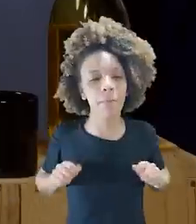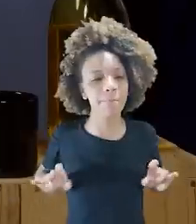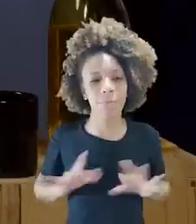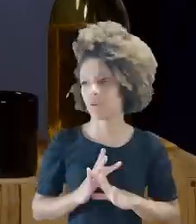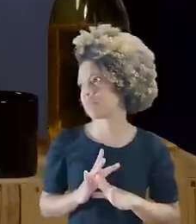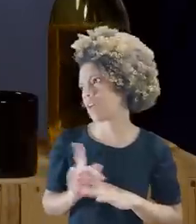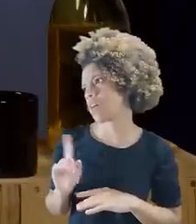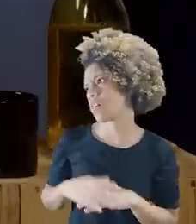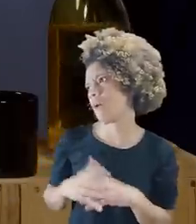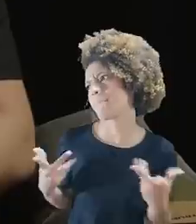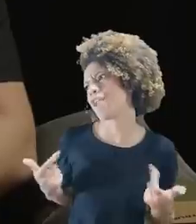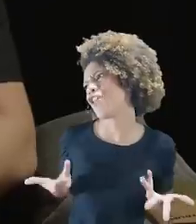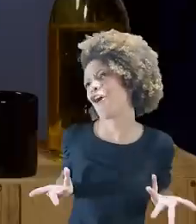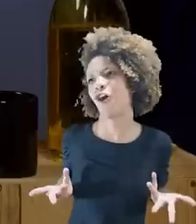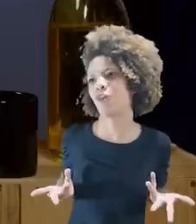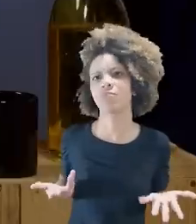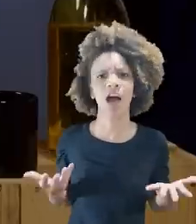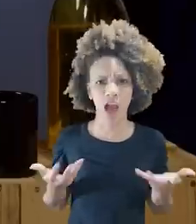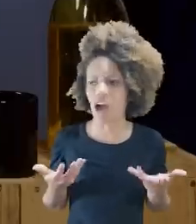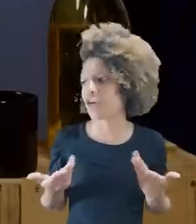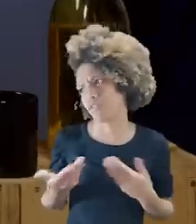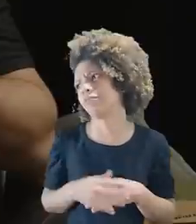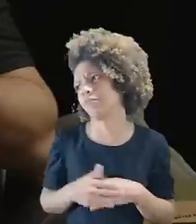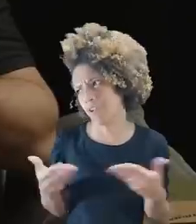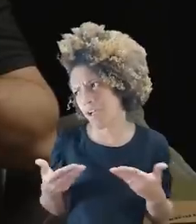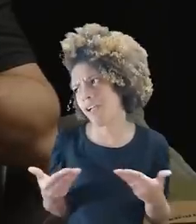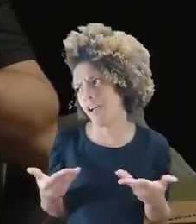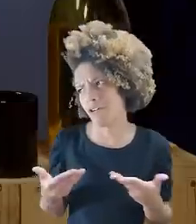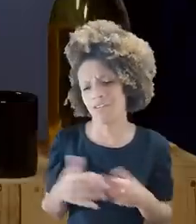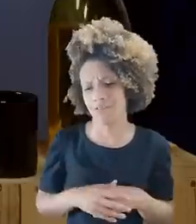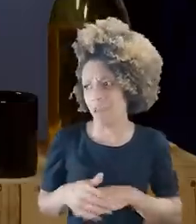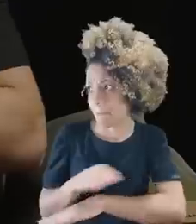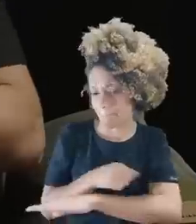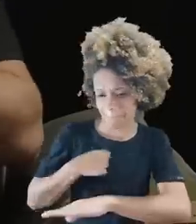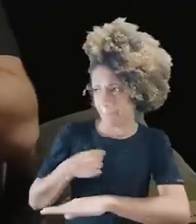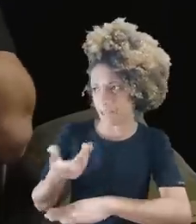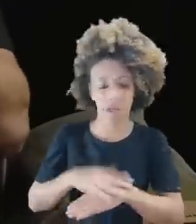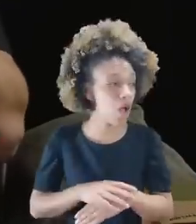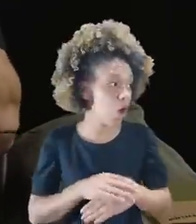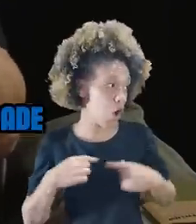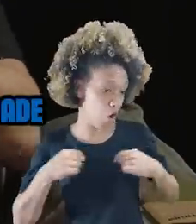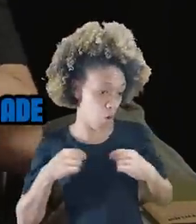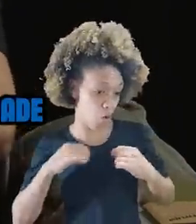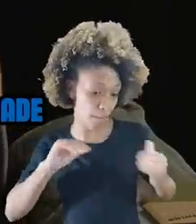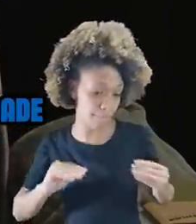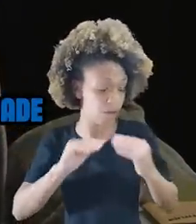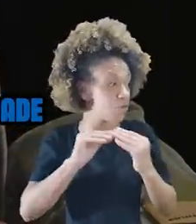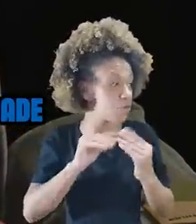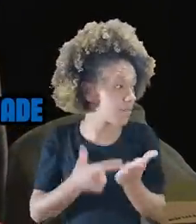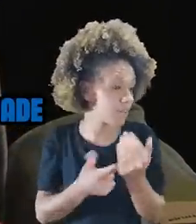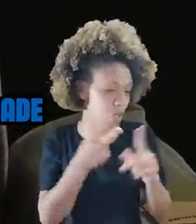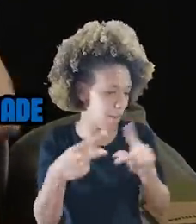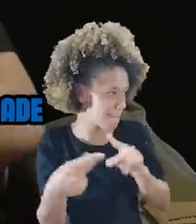Ah não gente isso é sensacional agora mesmo tive que minha Você tá entendendo que que os caras fizeram roupa com tecnologia eu vou te dar de